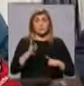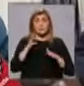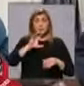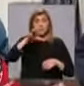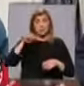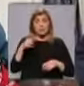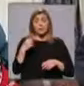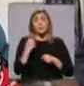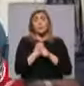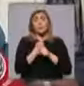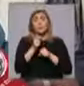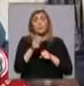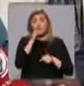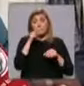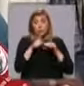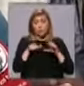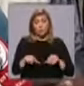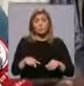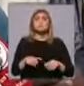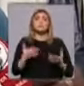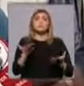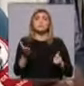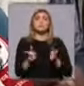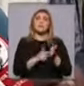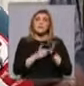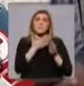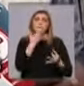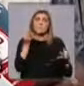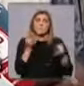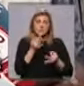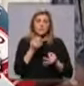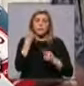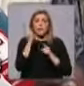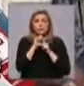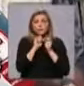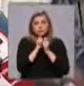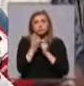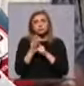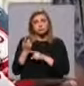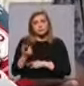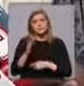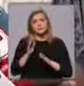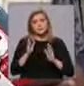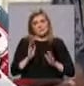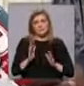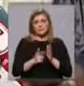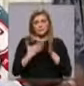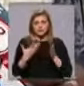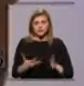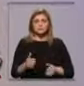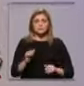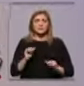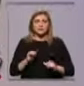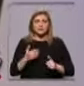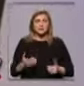produtores de petróleo, é necessário afinar alguns instrumentos, ajustar alguns